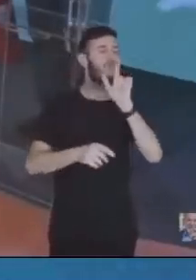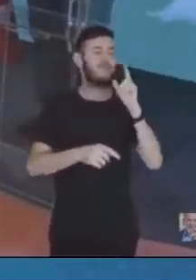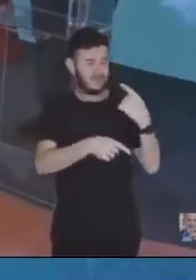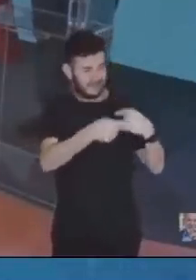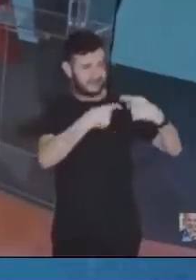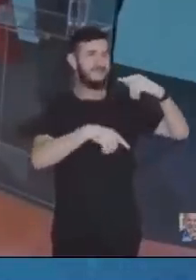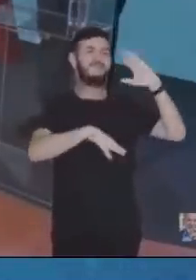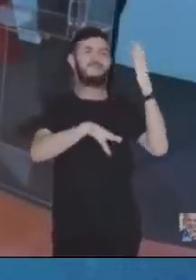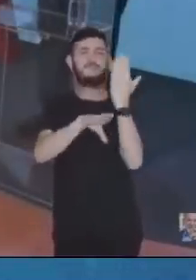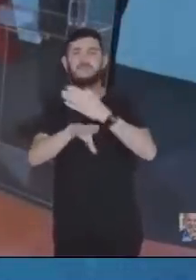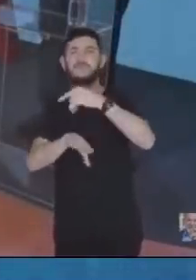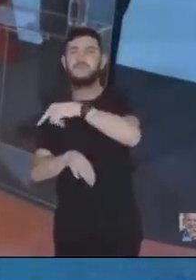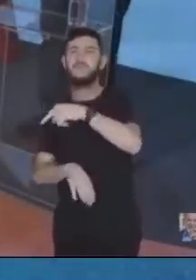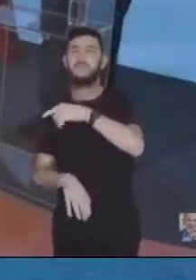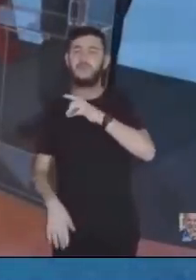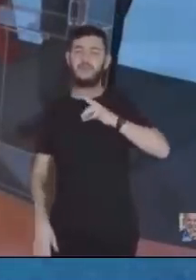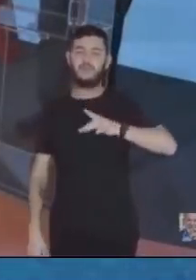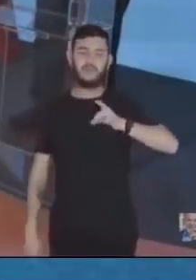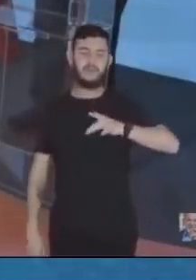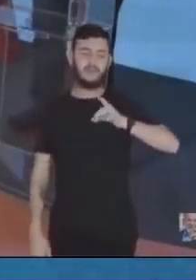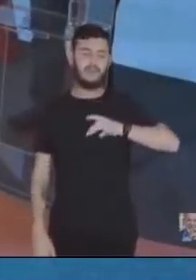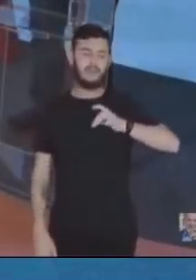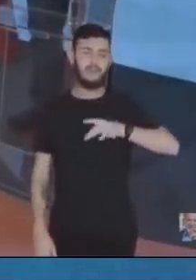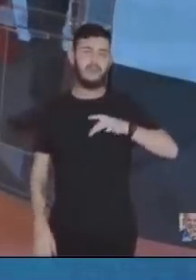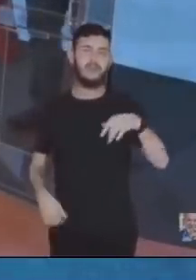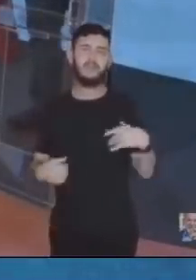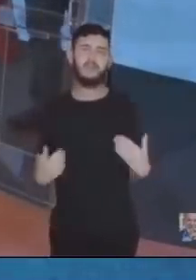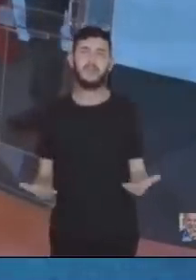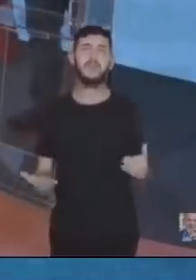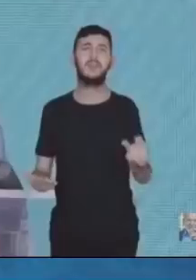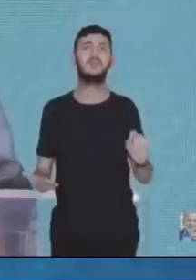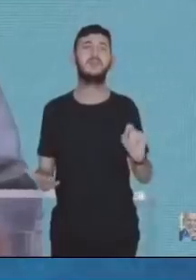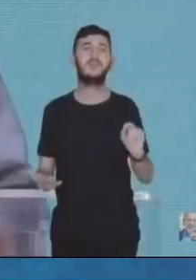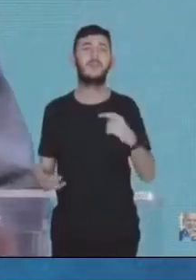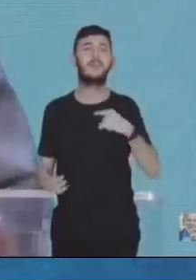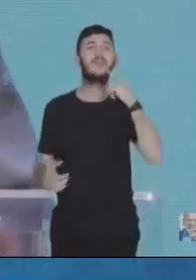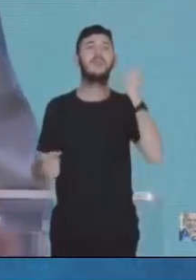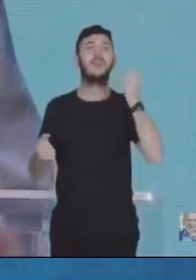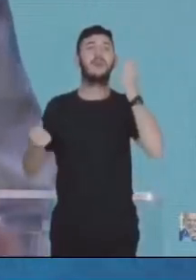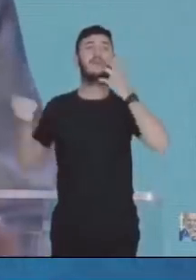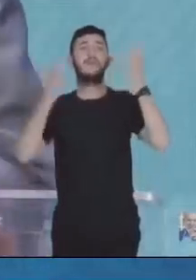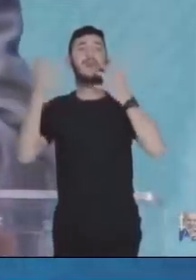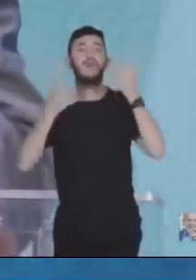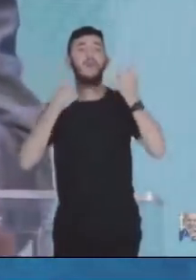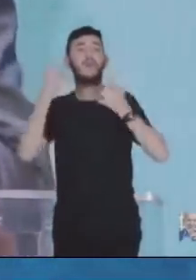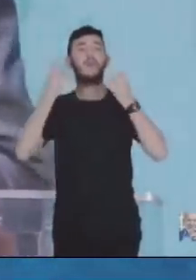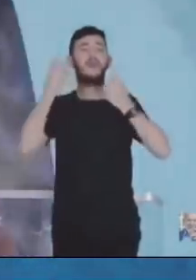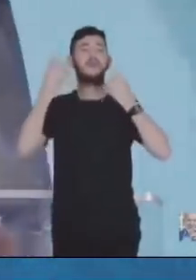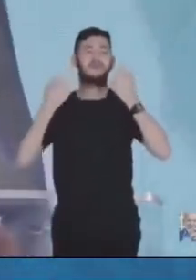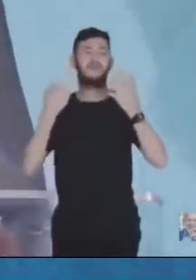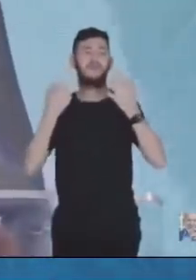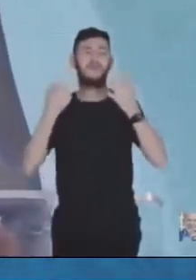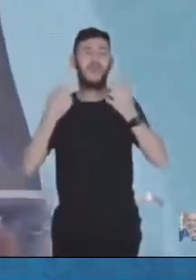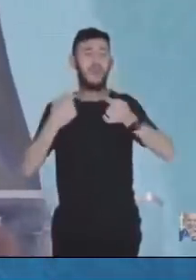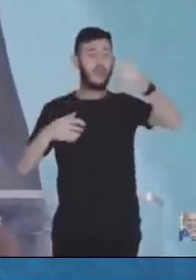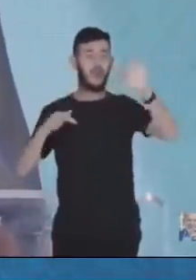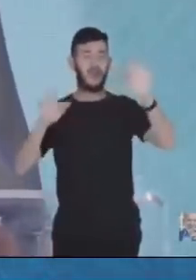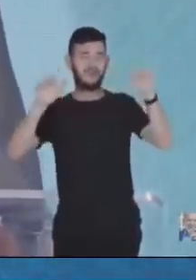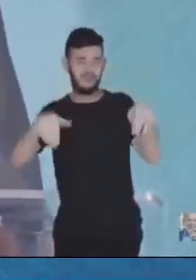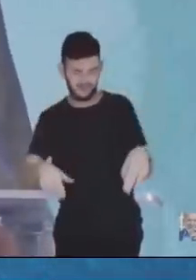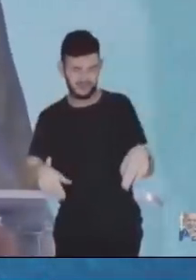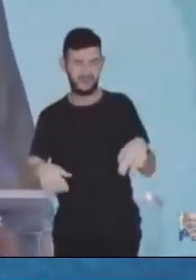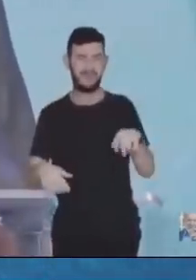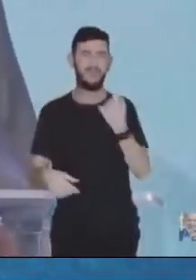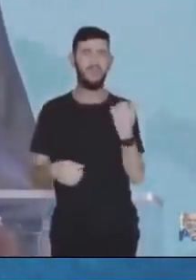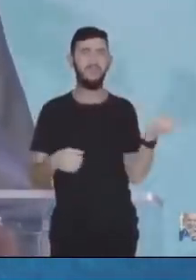está perto do fim. É hora de devolvermos ao povo brasileiro a capacidade de sonhar